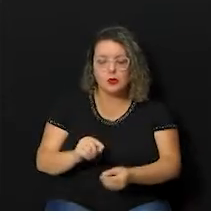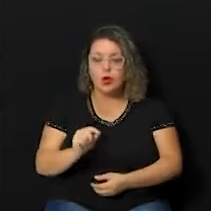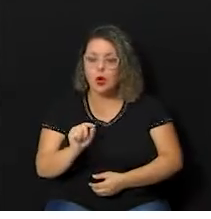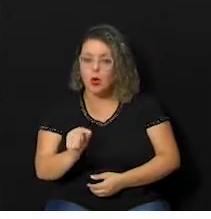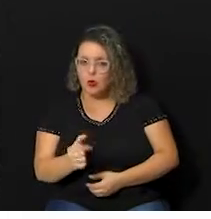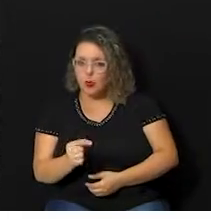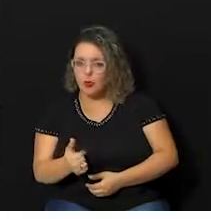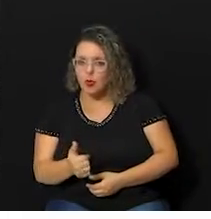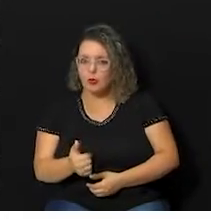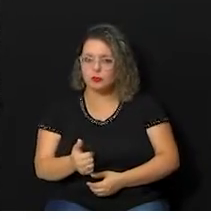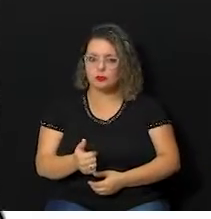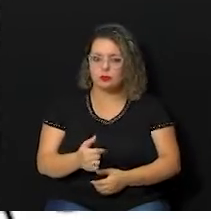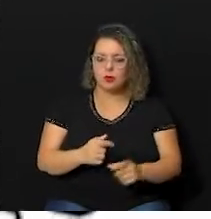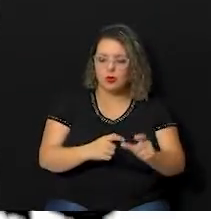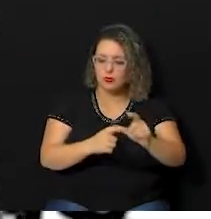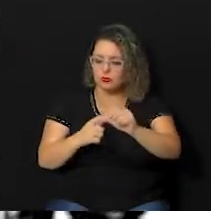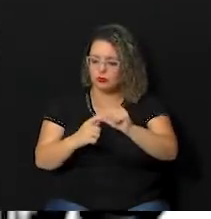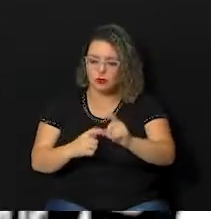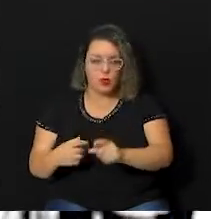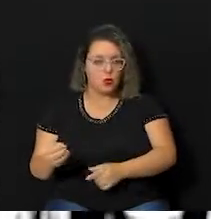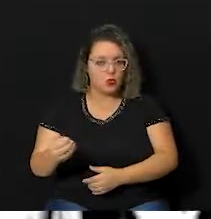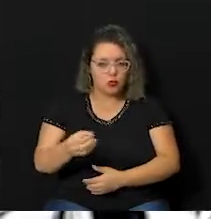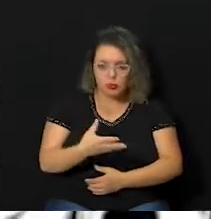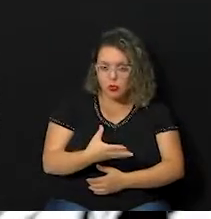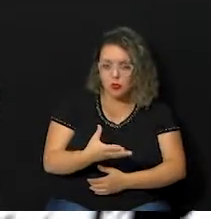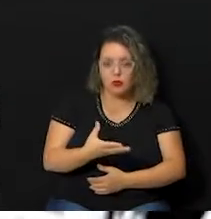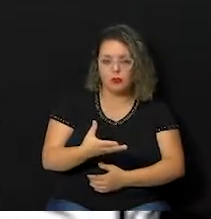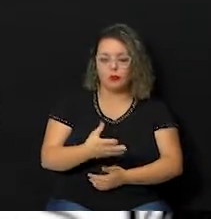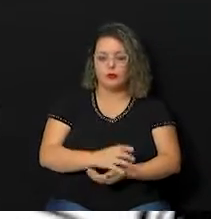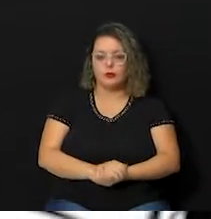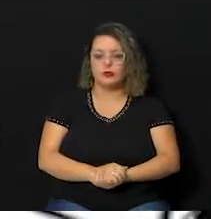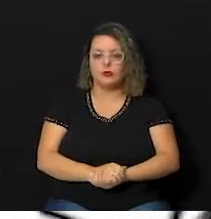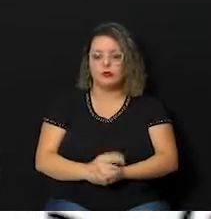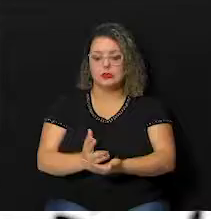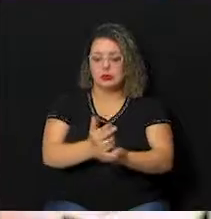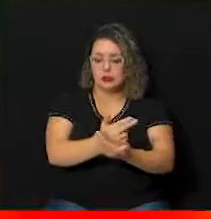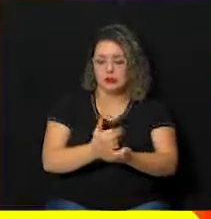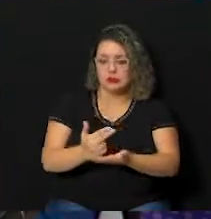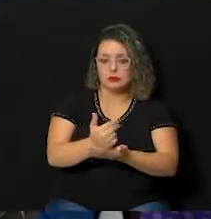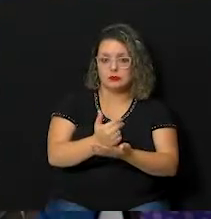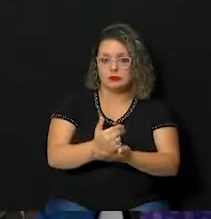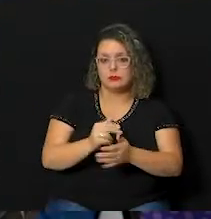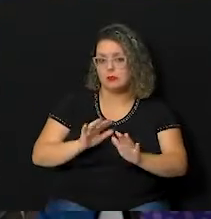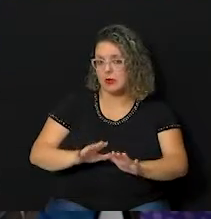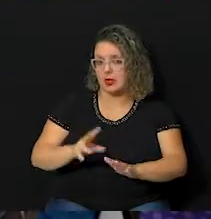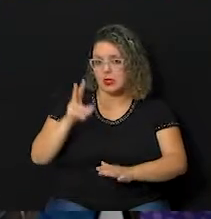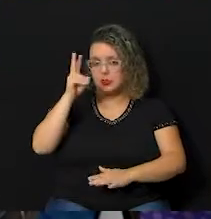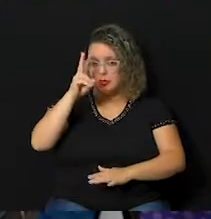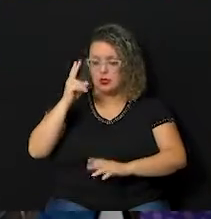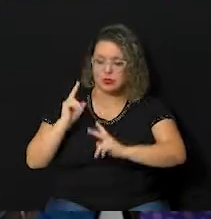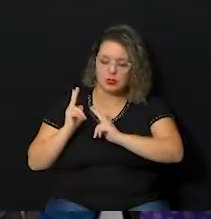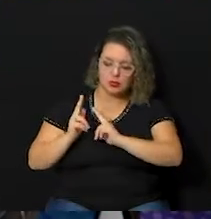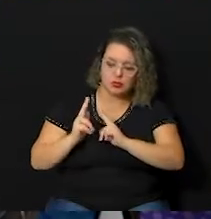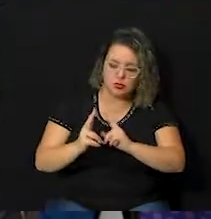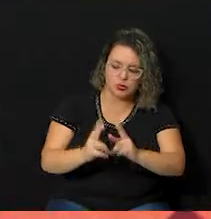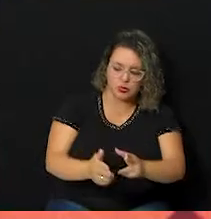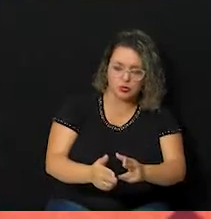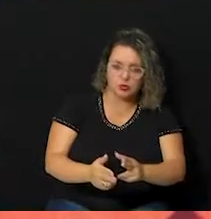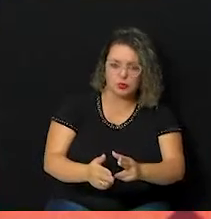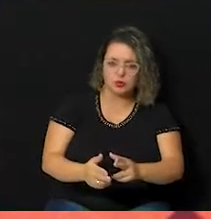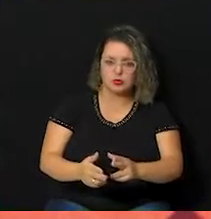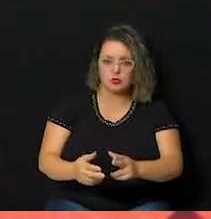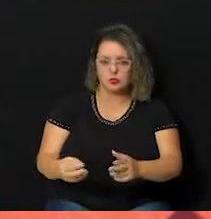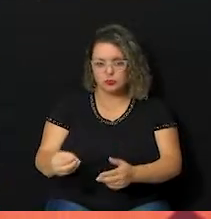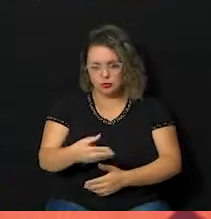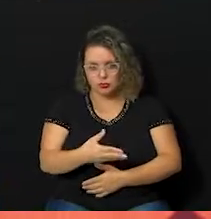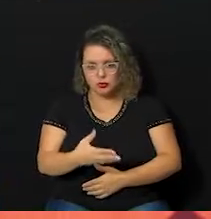um quadrinho totalmente novo, redesenhado, mas a trama é a mesma da edição original. E